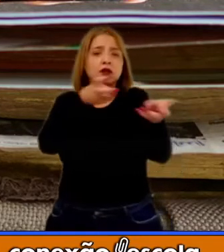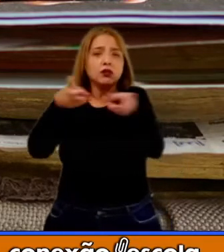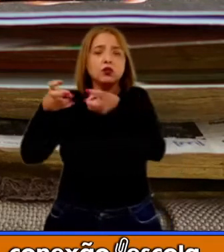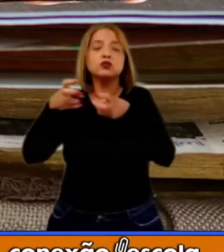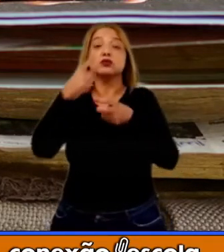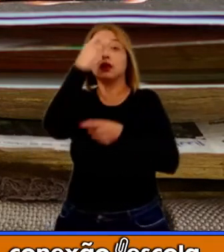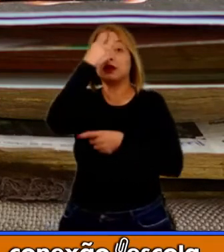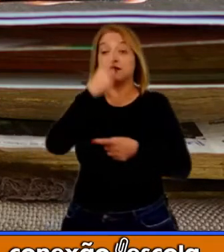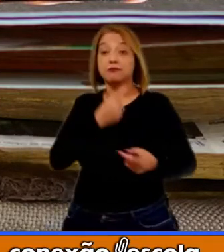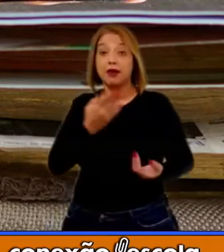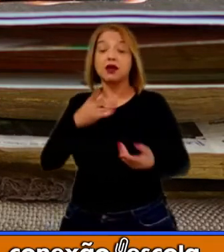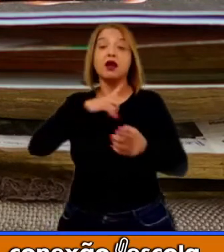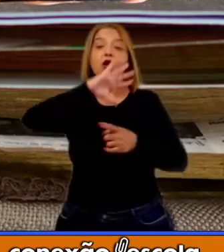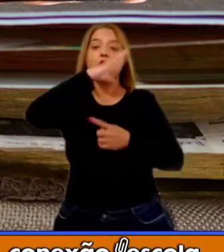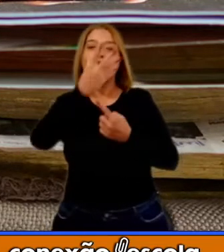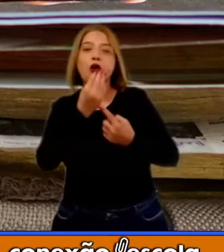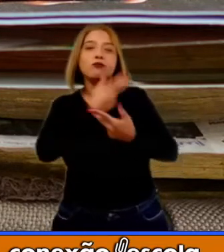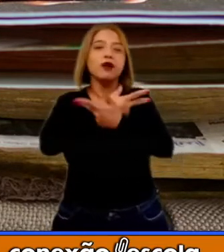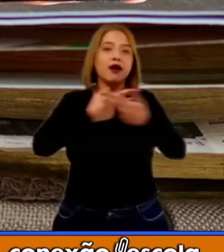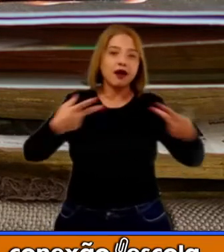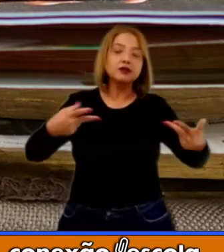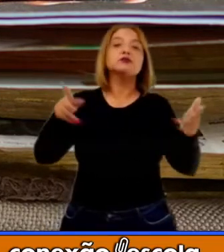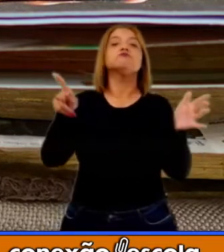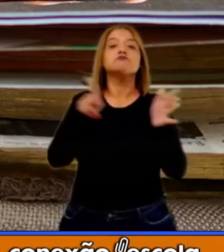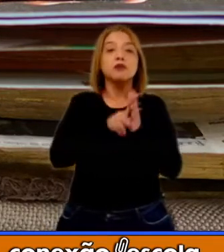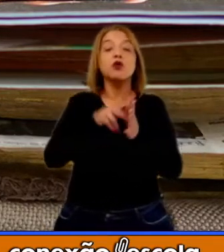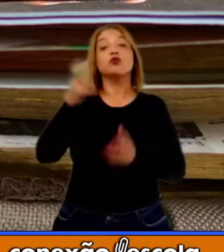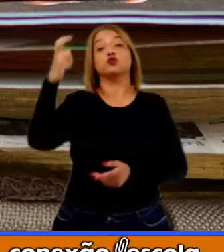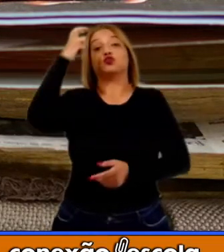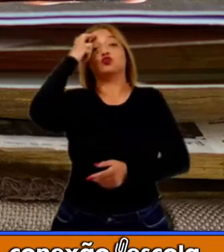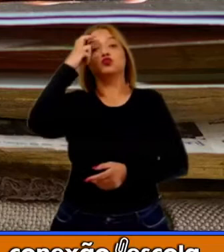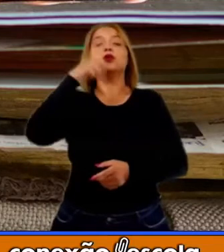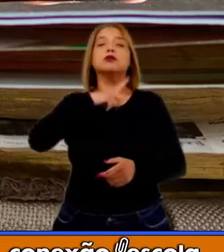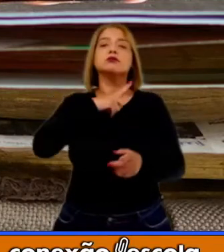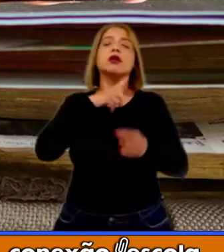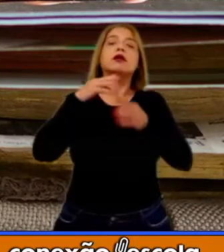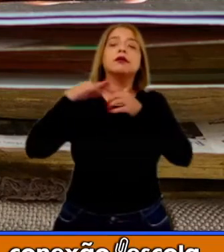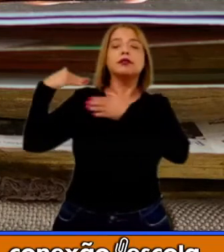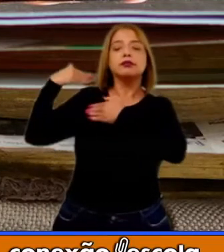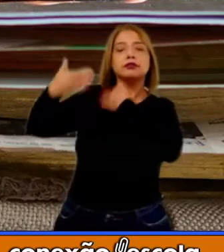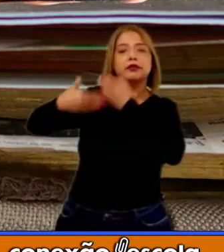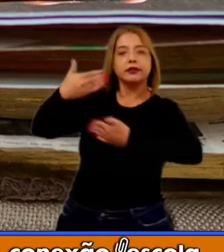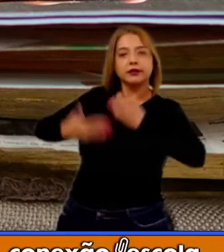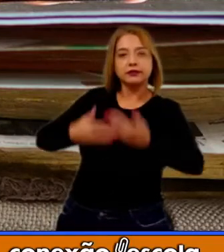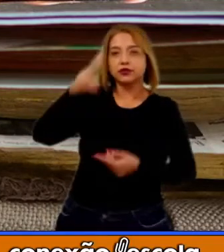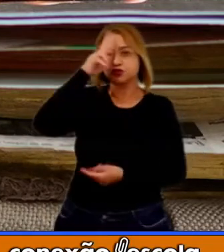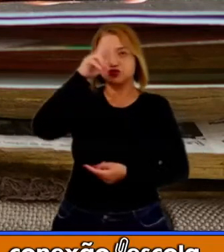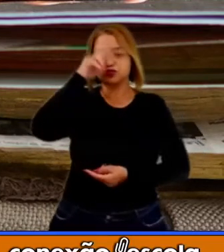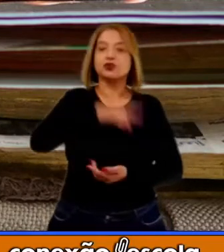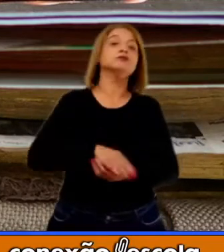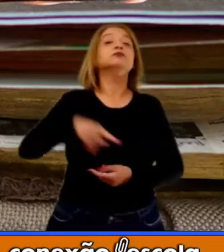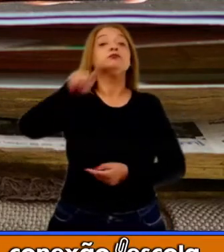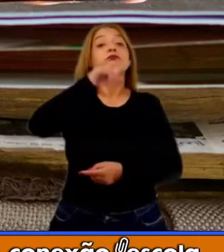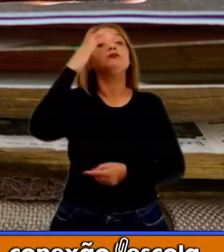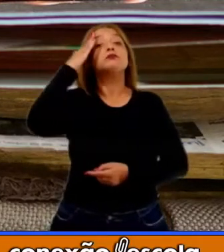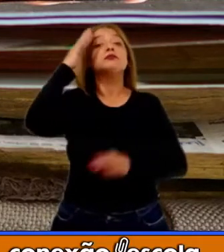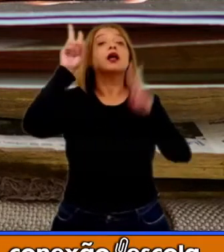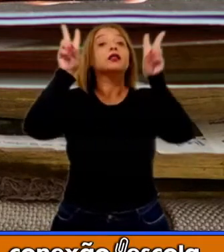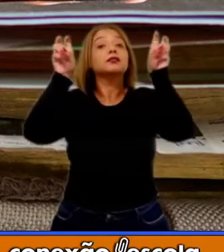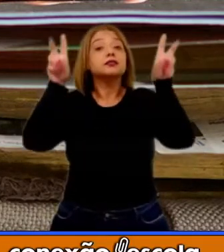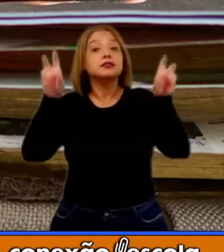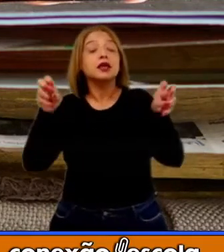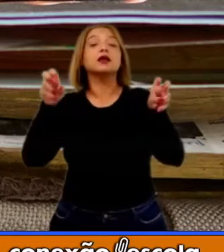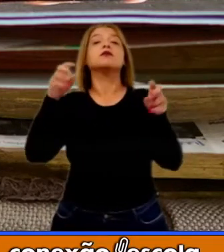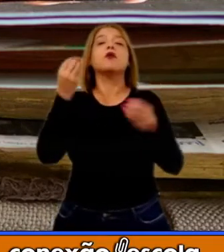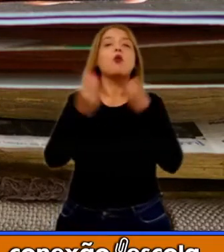e produções artísticas e culturais de diferentes tempos históricos. Entender o tema, assunto e